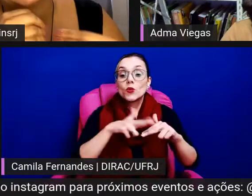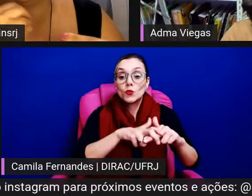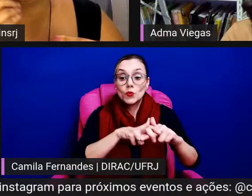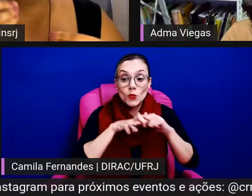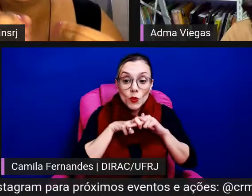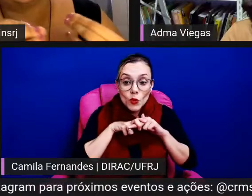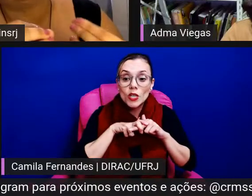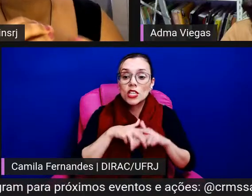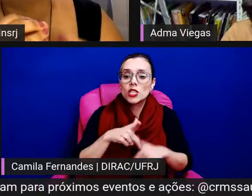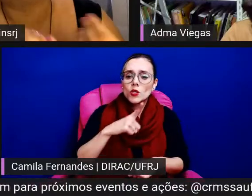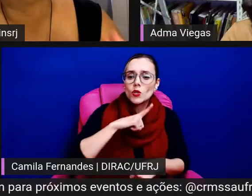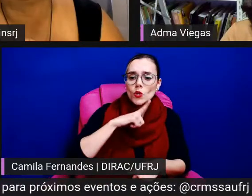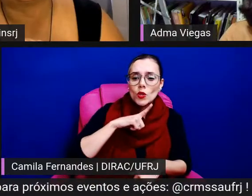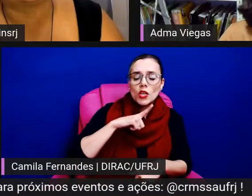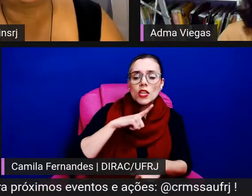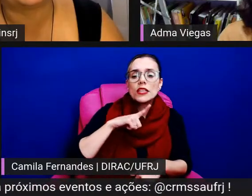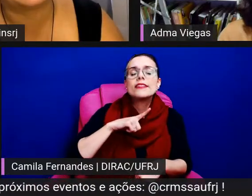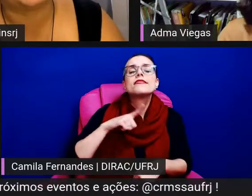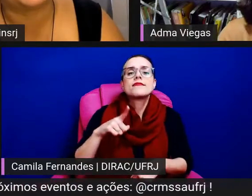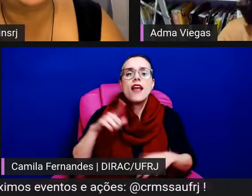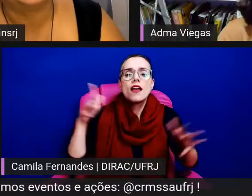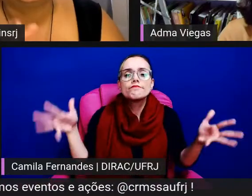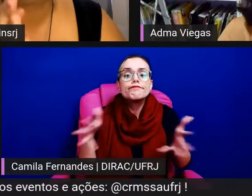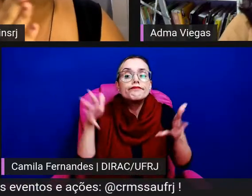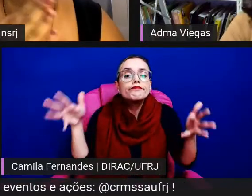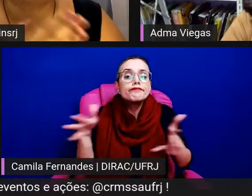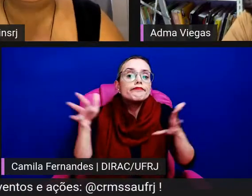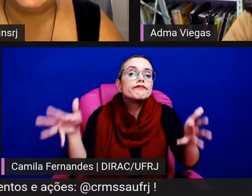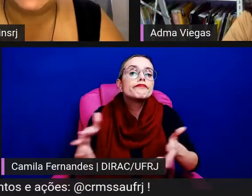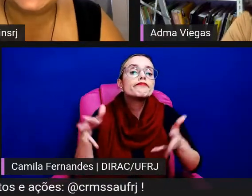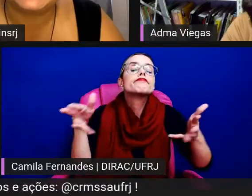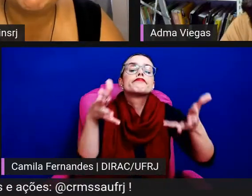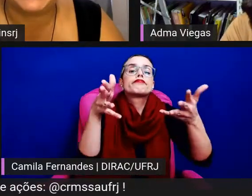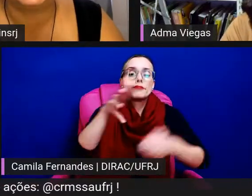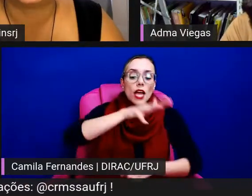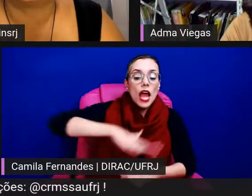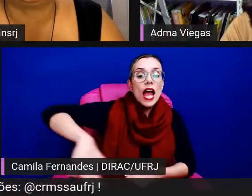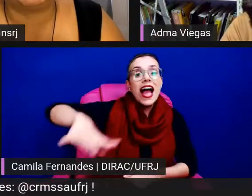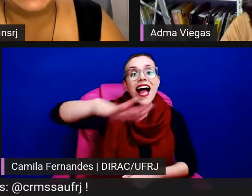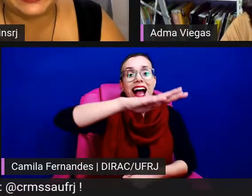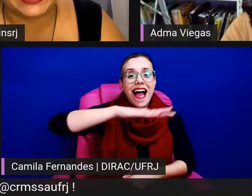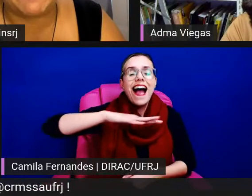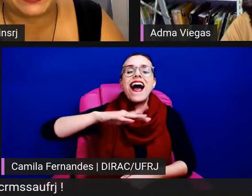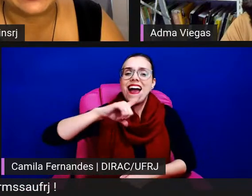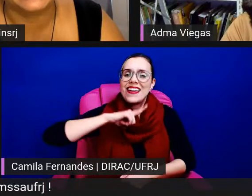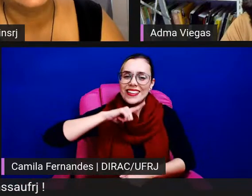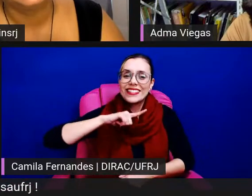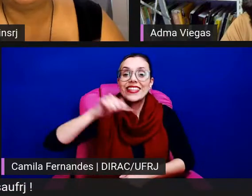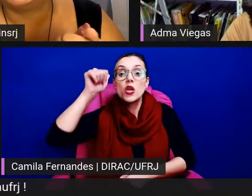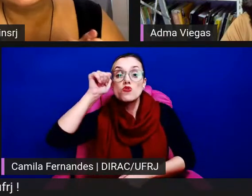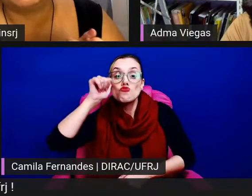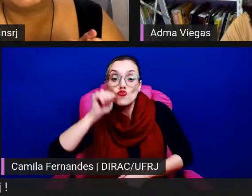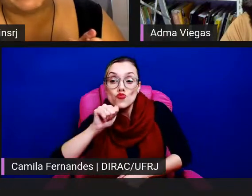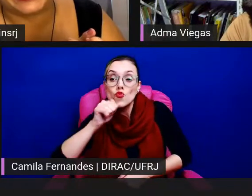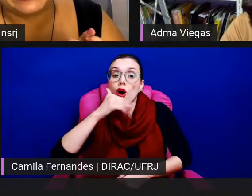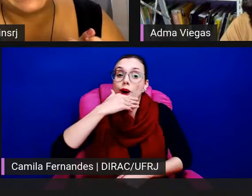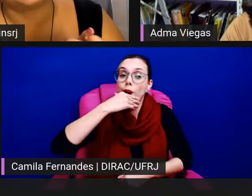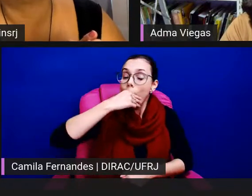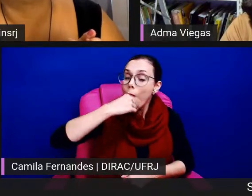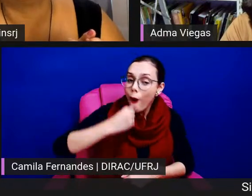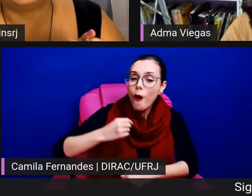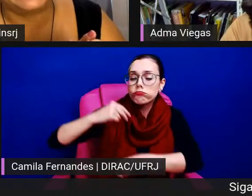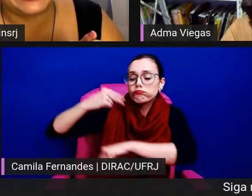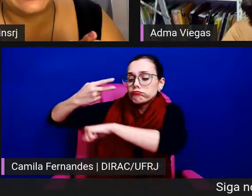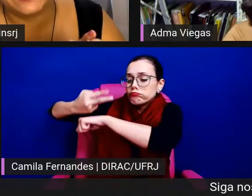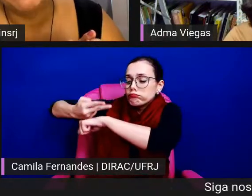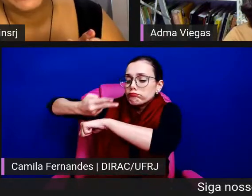Rio de Janeiro cada vez mais aumentando a população em situação de rua, e uma maioria delas também é LGBTQIA+. E precisamos falar que